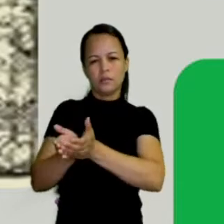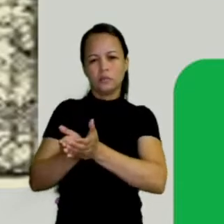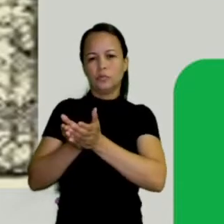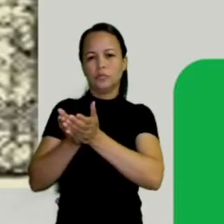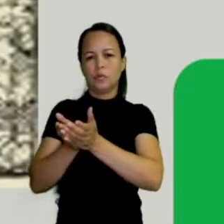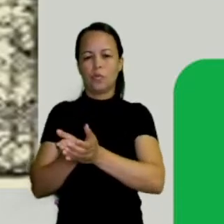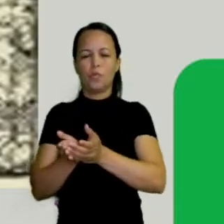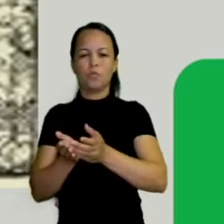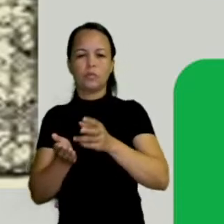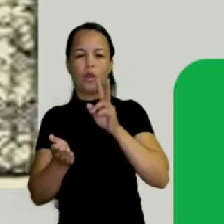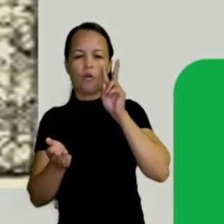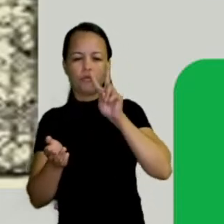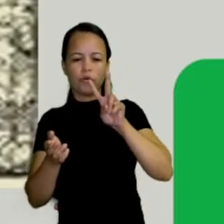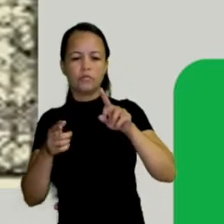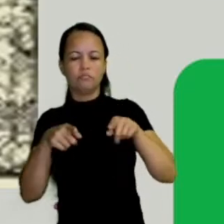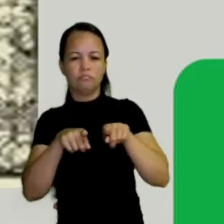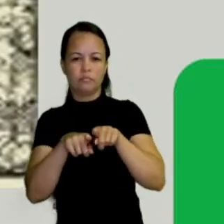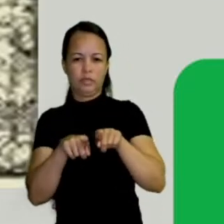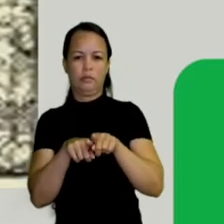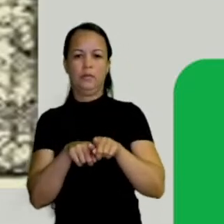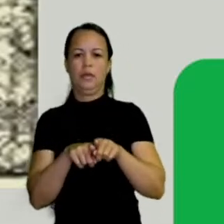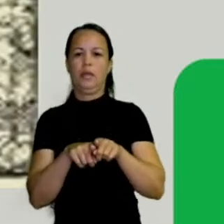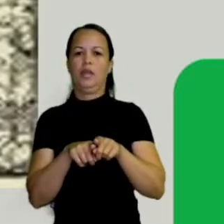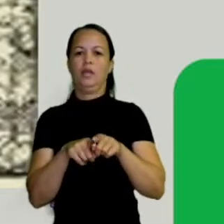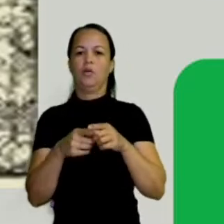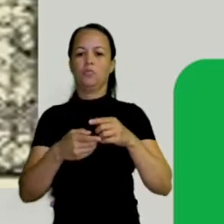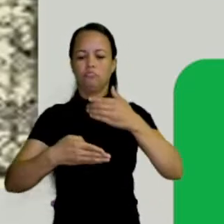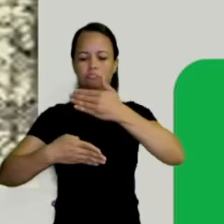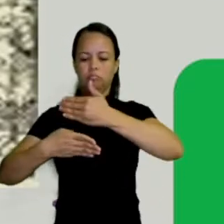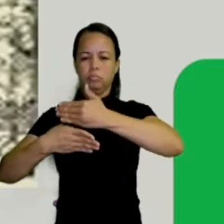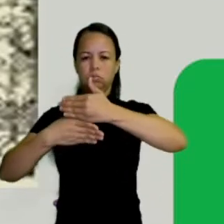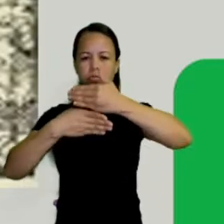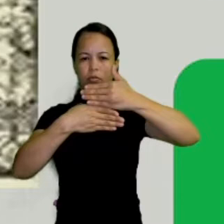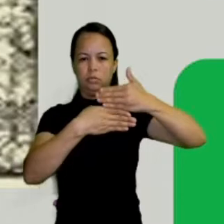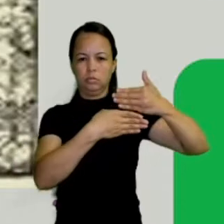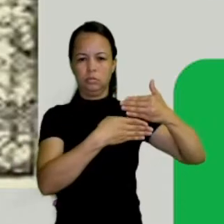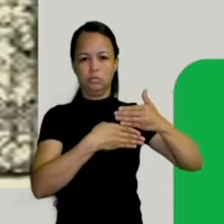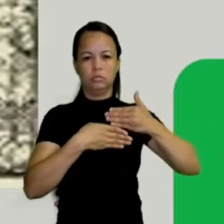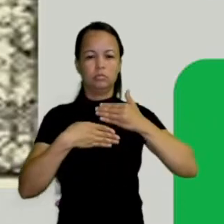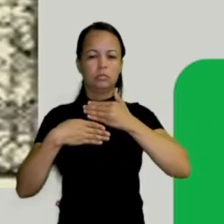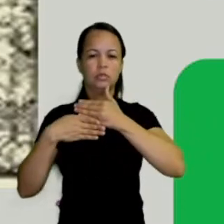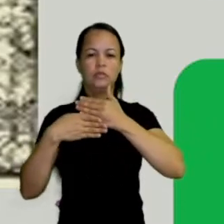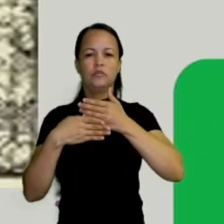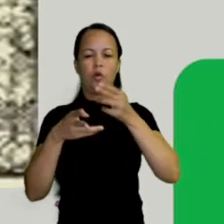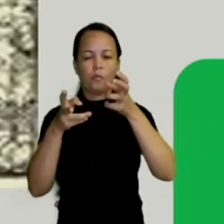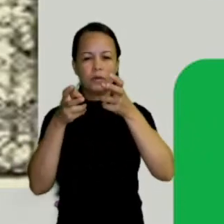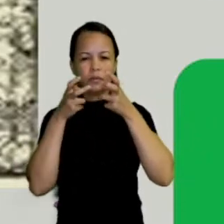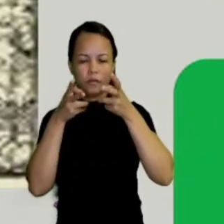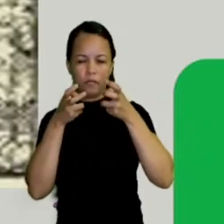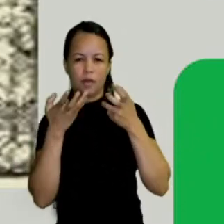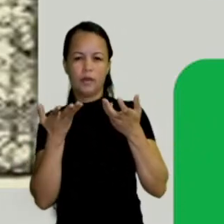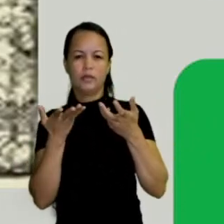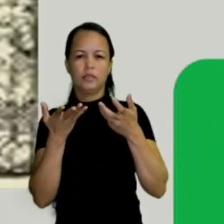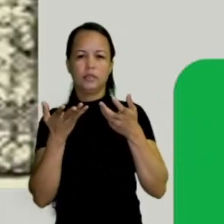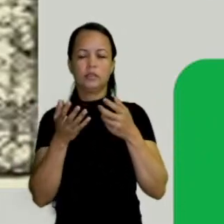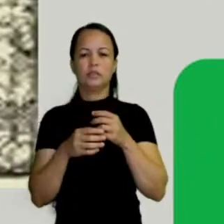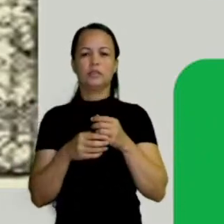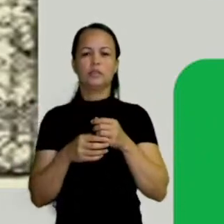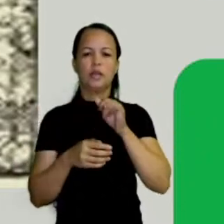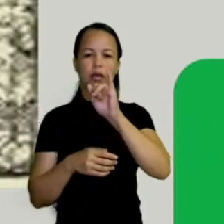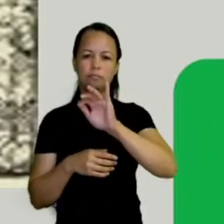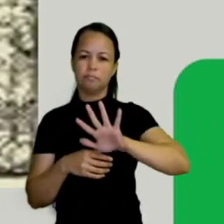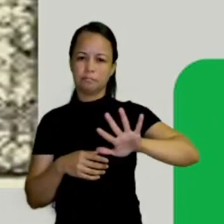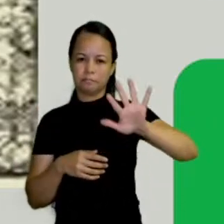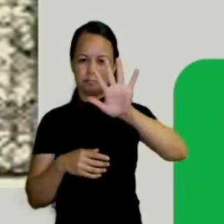eu vejo uns muros, se vocês observarem direitinho. Então observe a